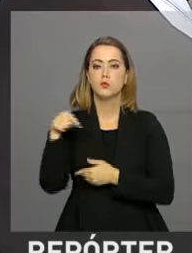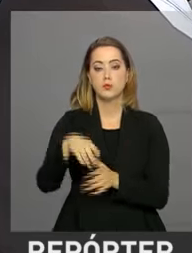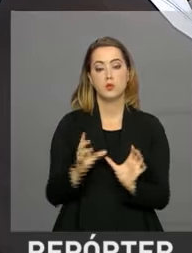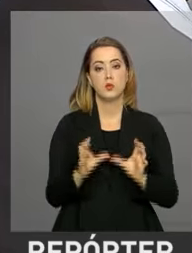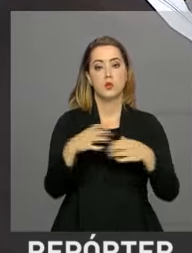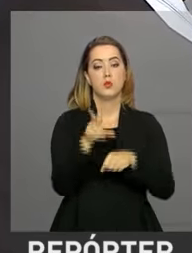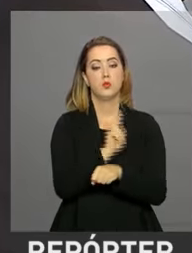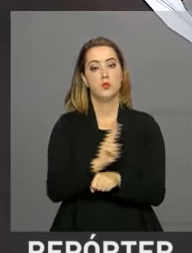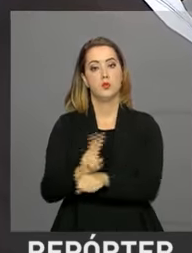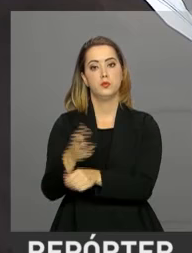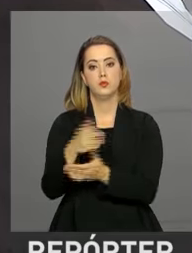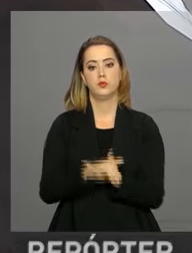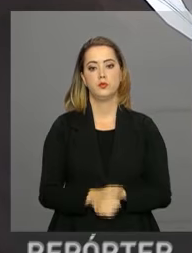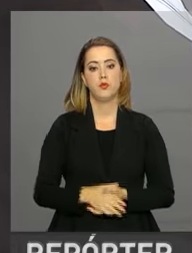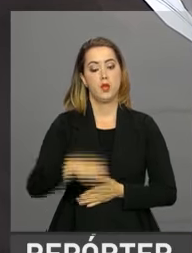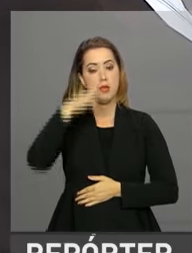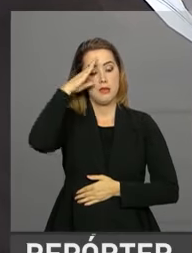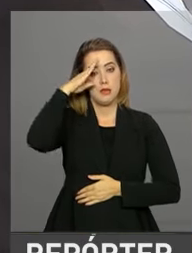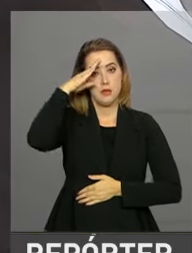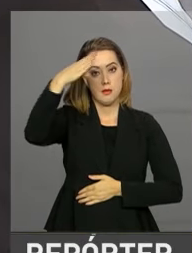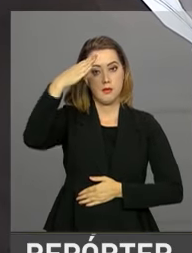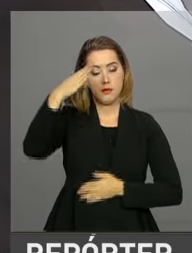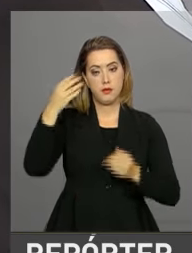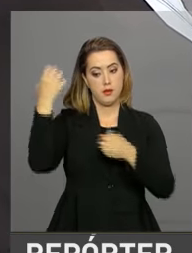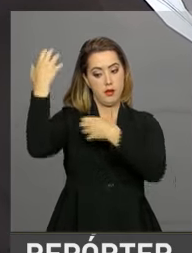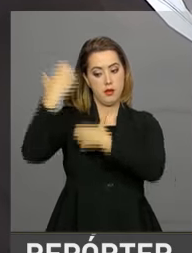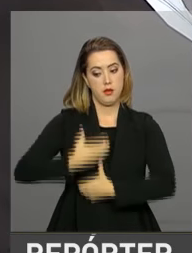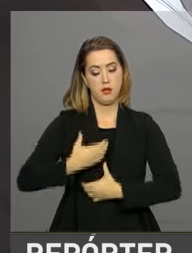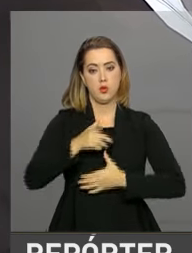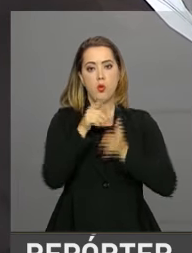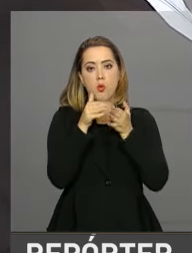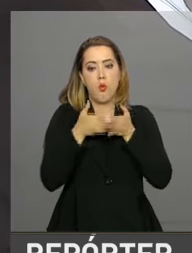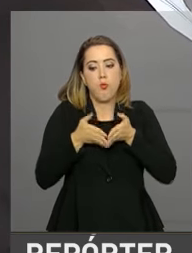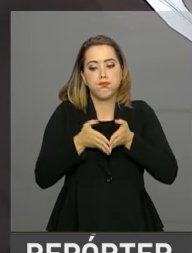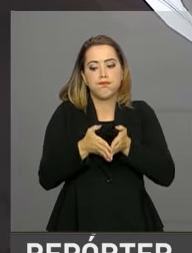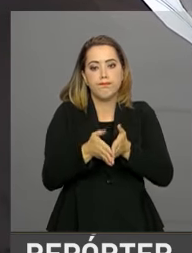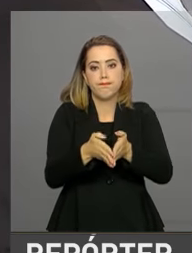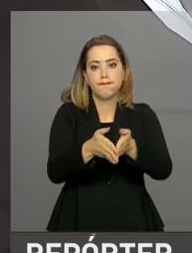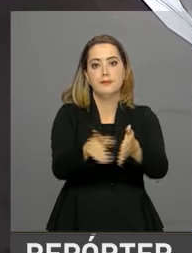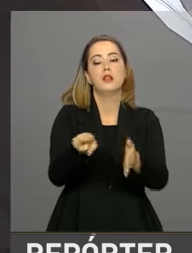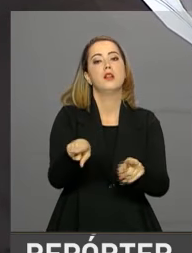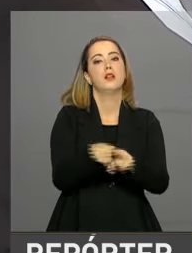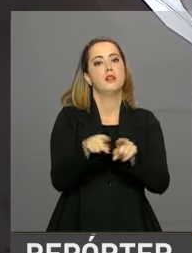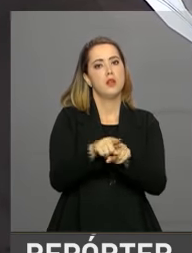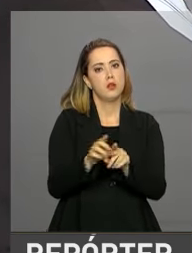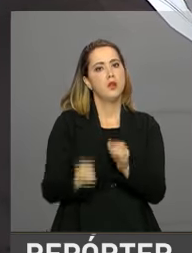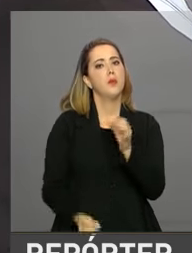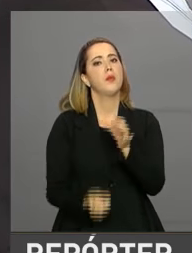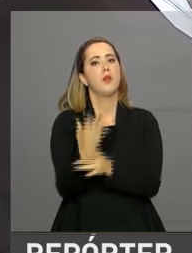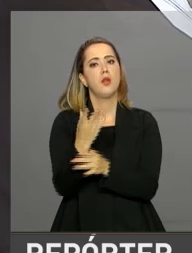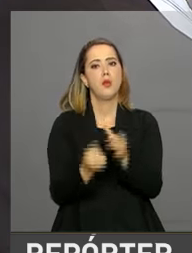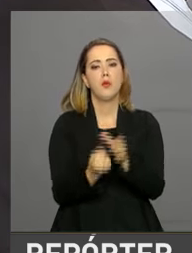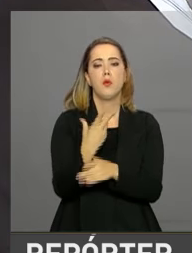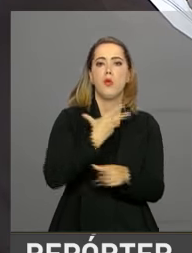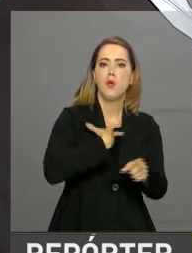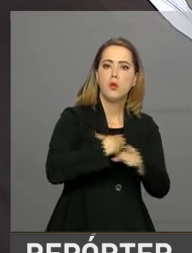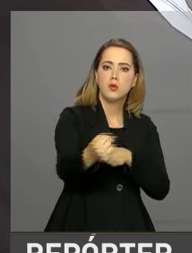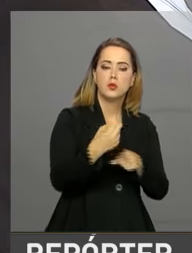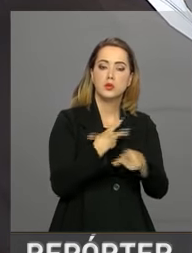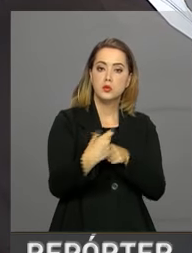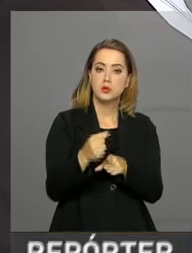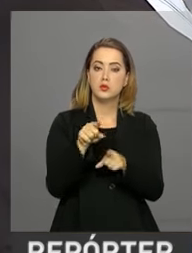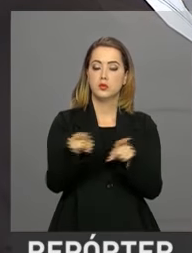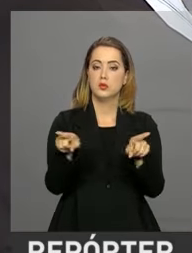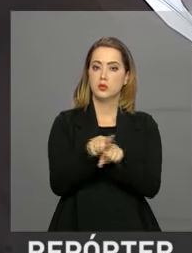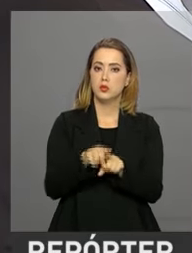dentro da Força Aérea exército e Marinha todos eles TM possibilidades por cooperação e criação de soluções técnicas